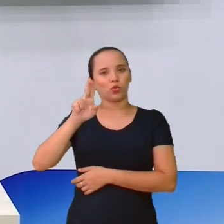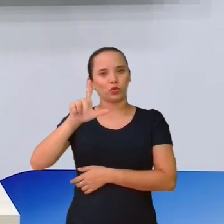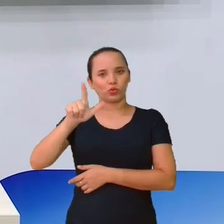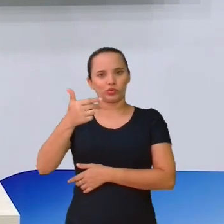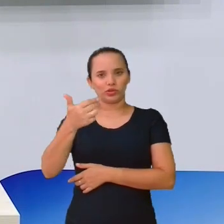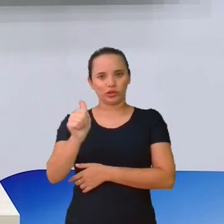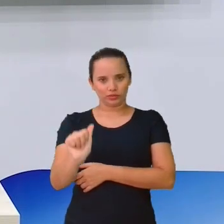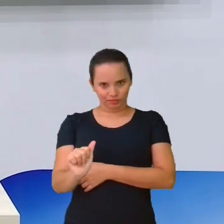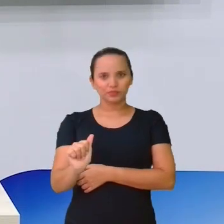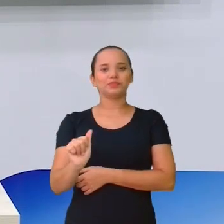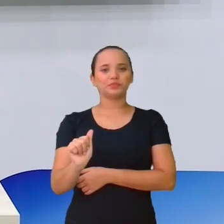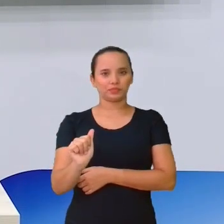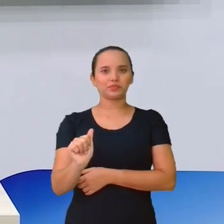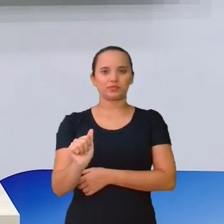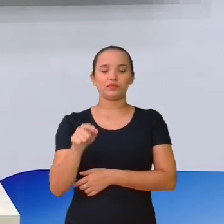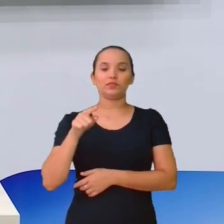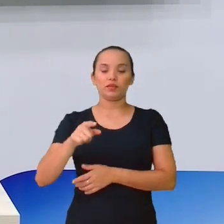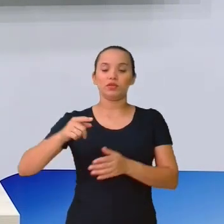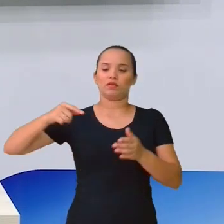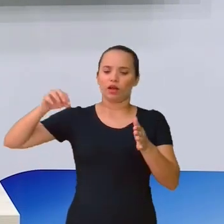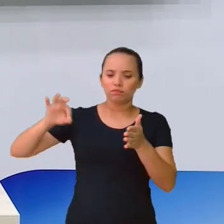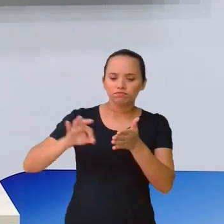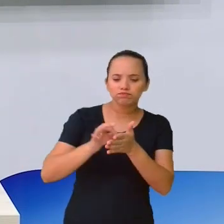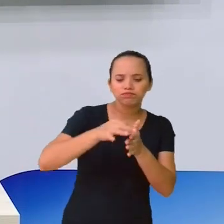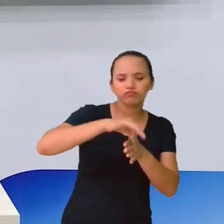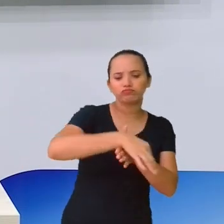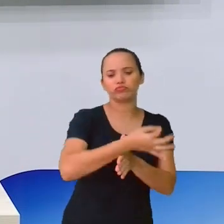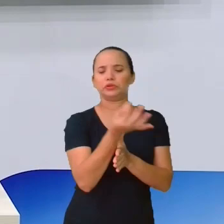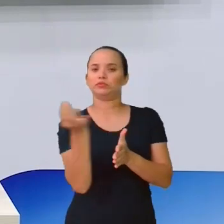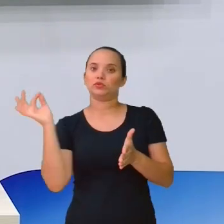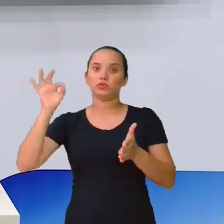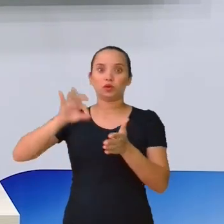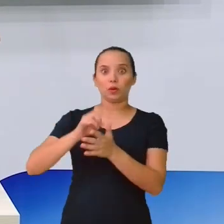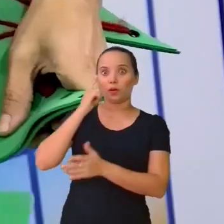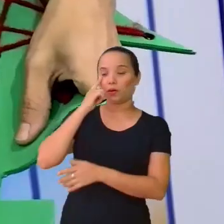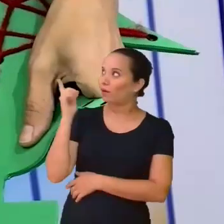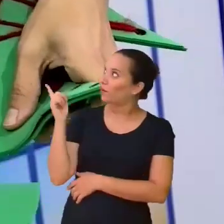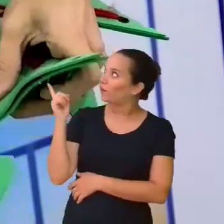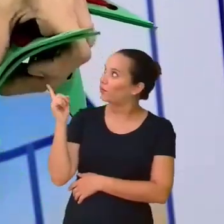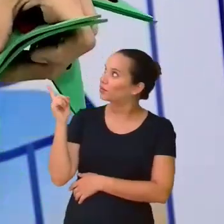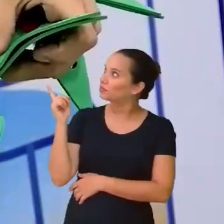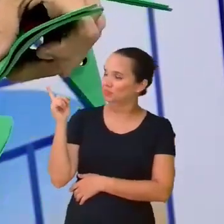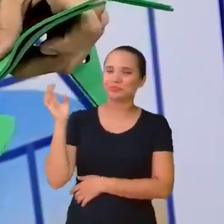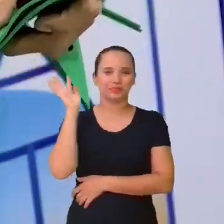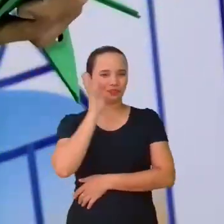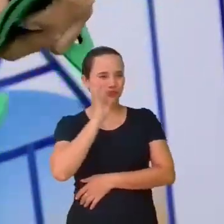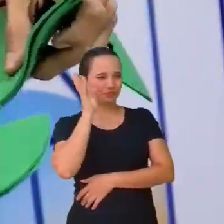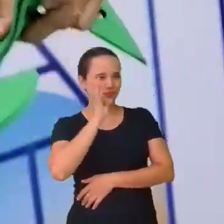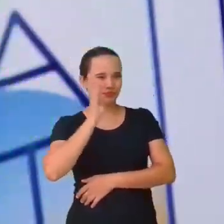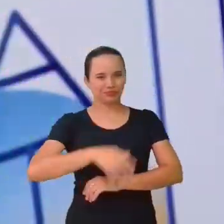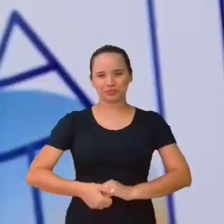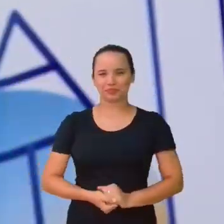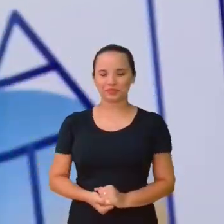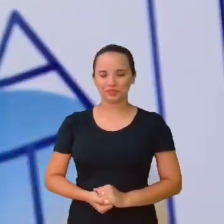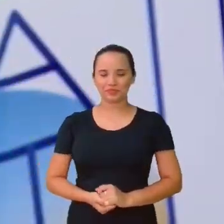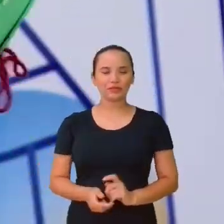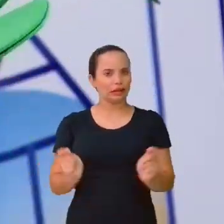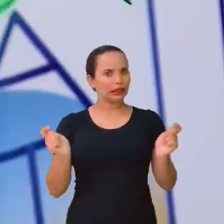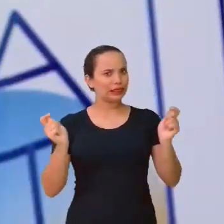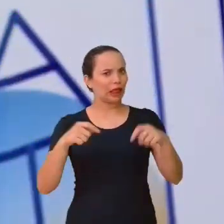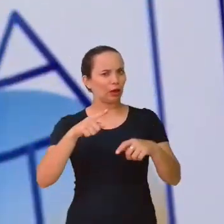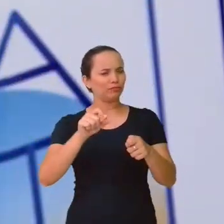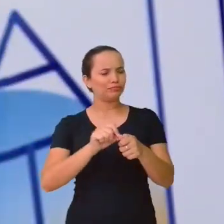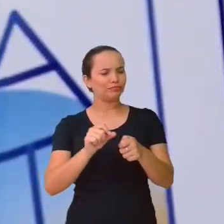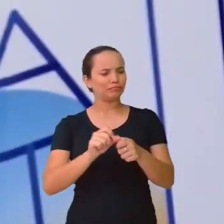puxando, vai enfiando aqui, ó. Vai fazendo essa trama bem legal aqui. Isso vai dar para você trabalhar aí na